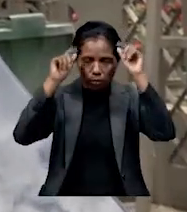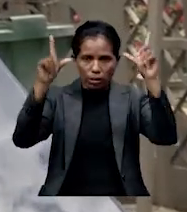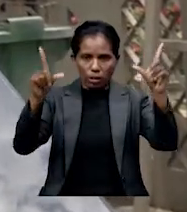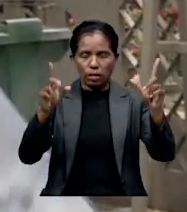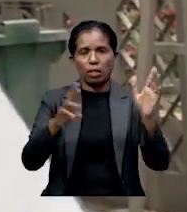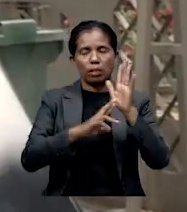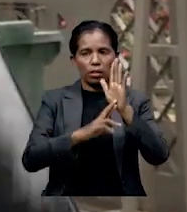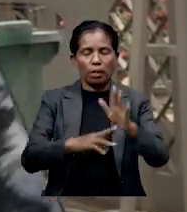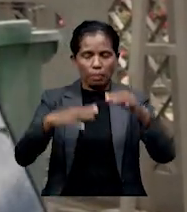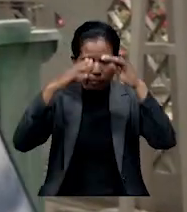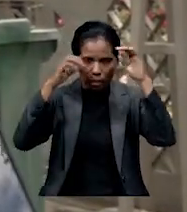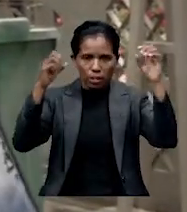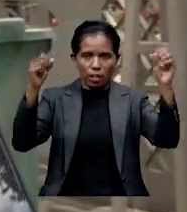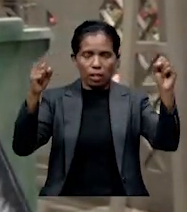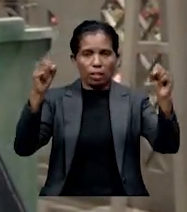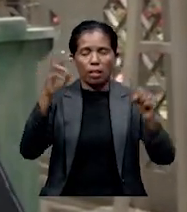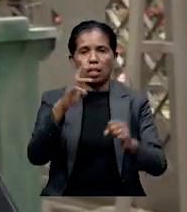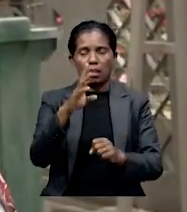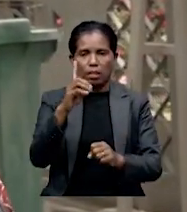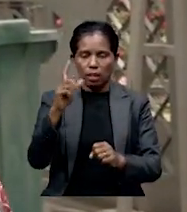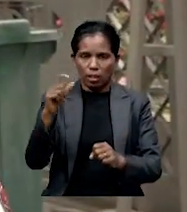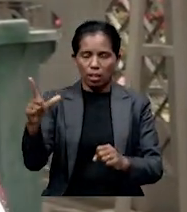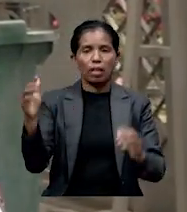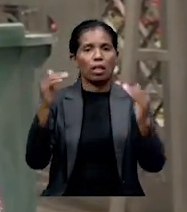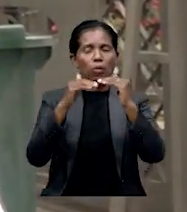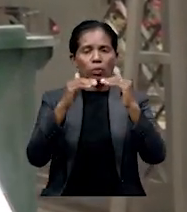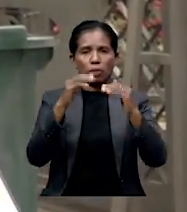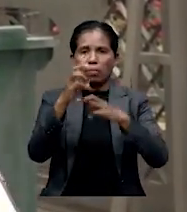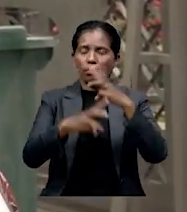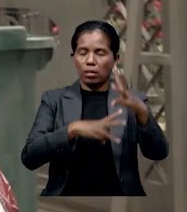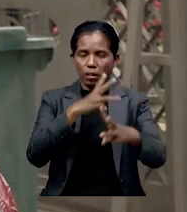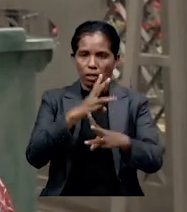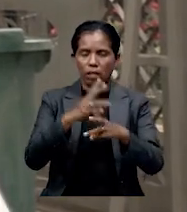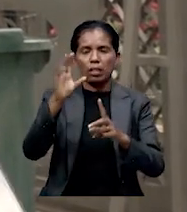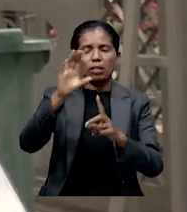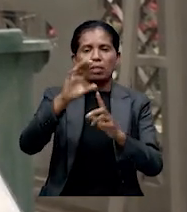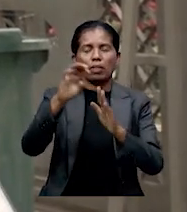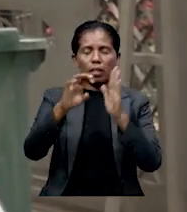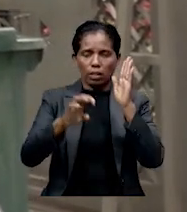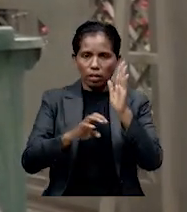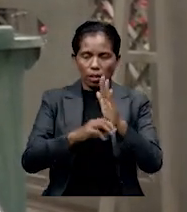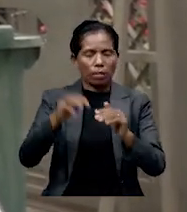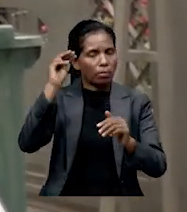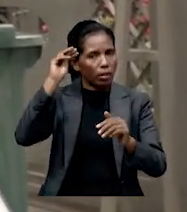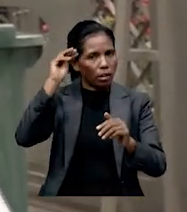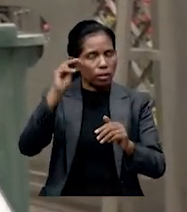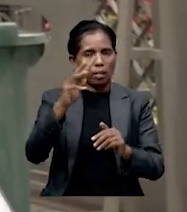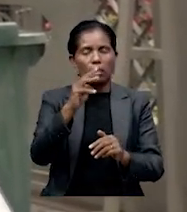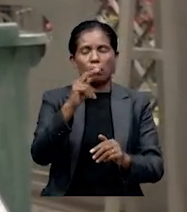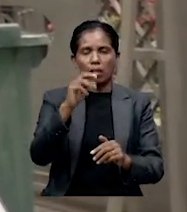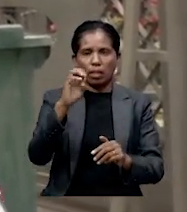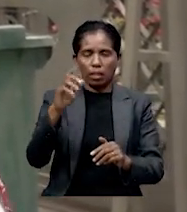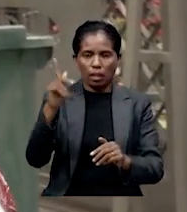Representa o presidente da República, né? Cimeira mundial, né? Chefe de Estado, ministro de Estrangeiros, o que dava. Ao